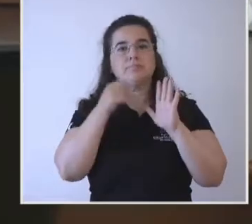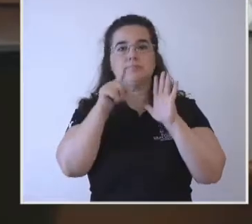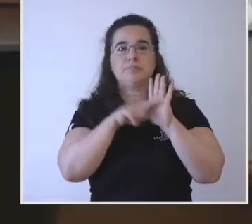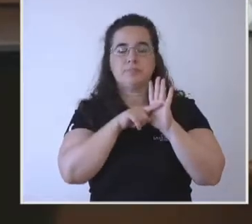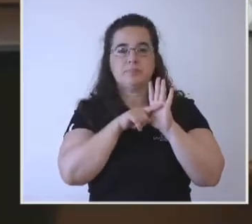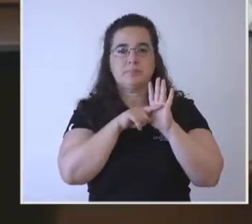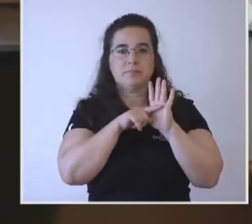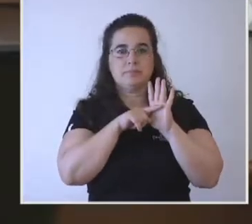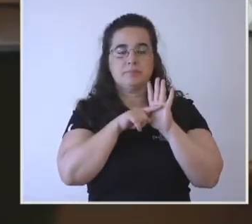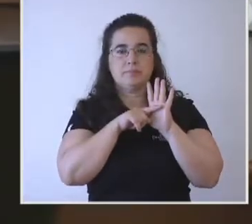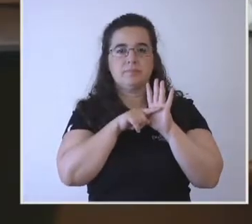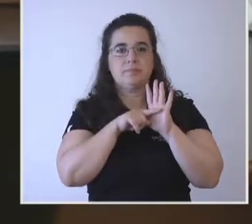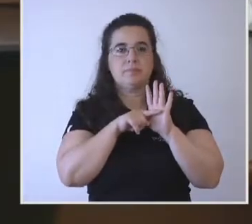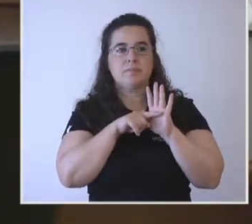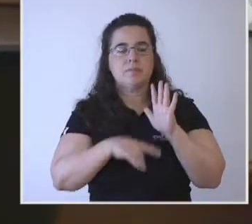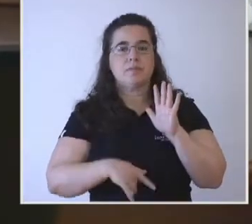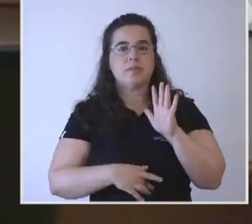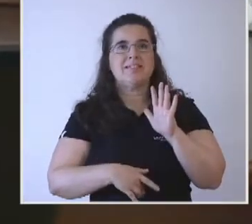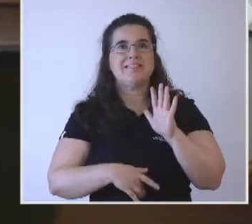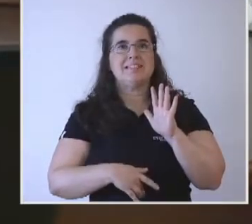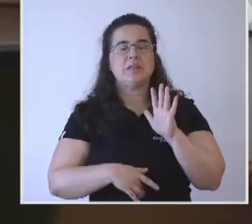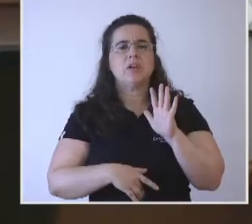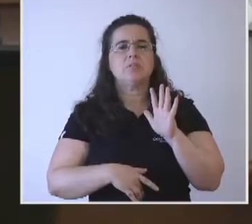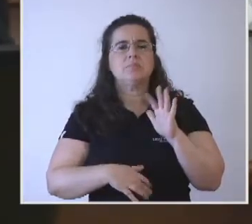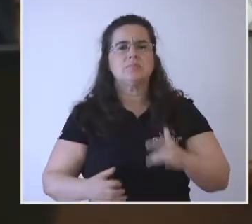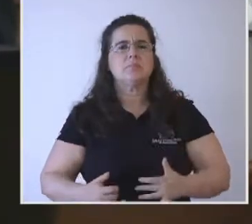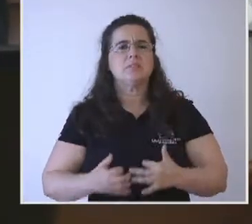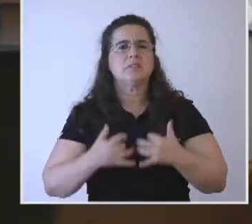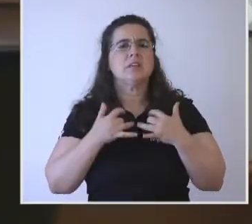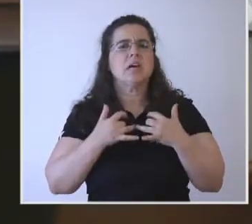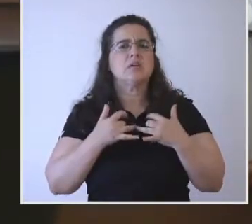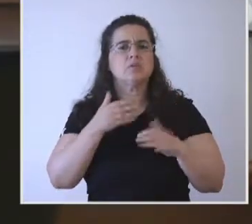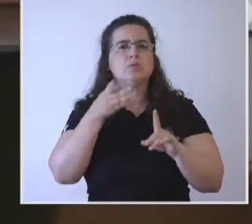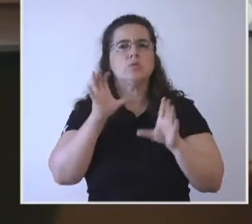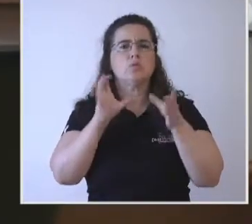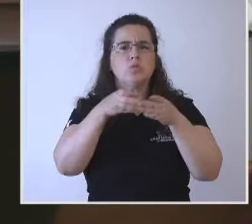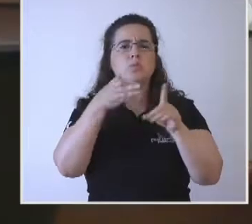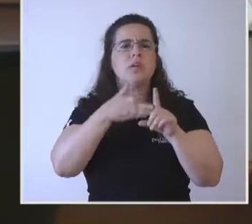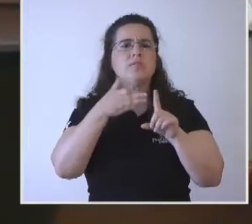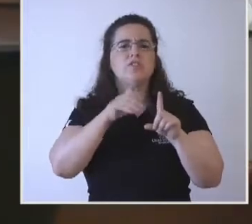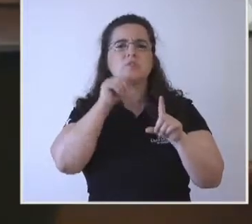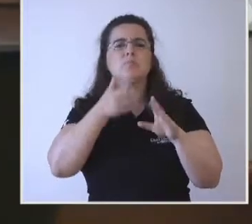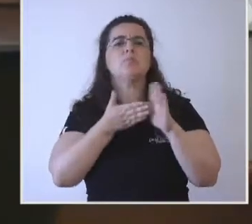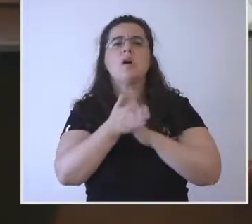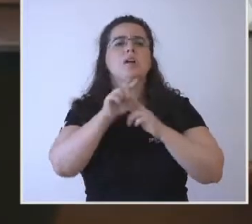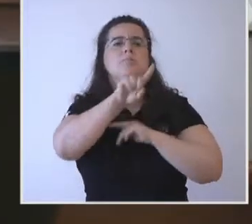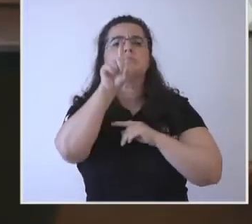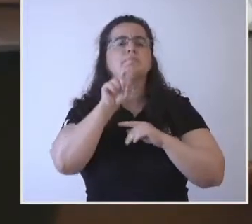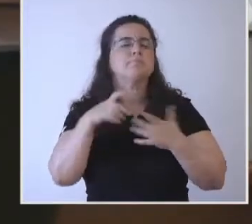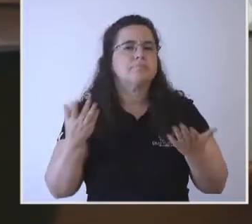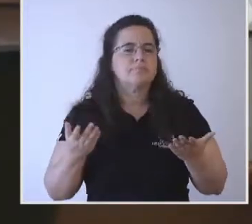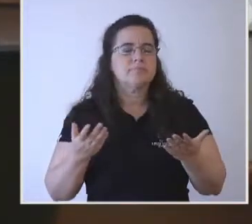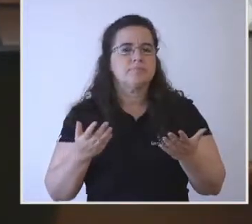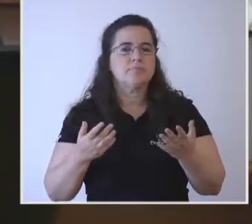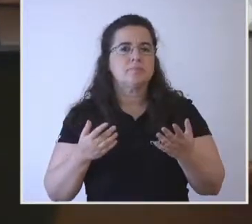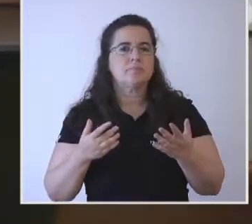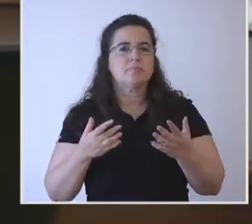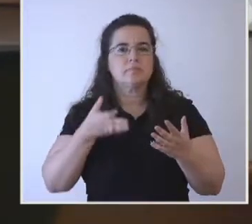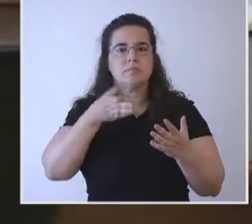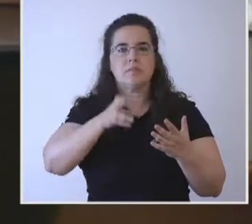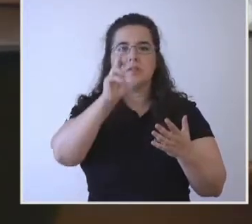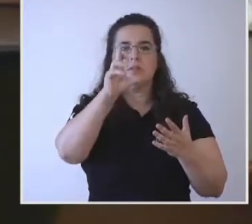E imaginem de que é que mais morrem os adventistas por cancro. A área genital,